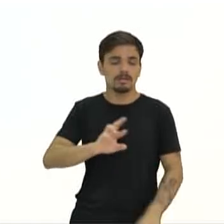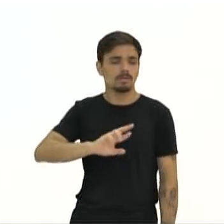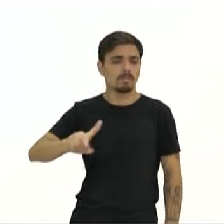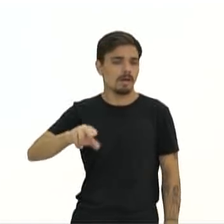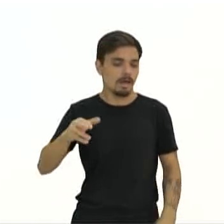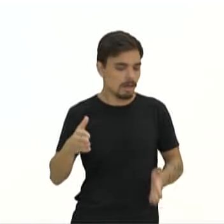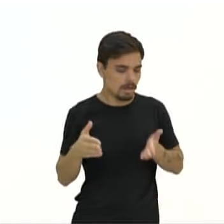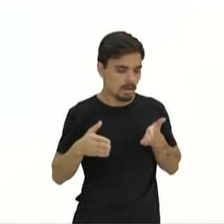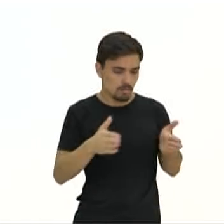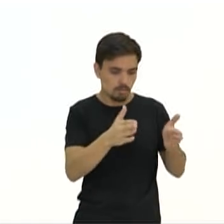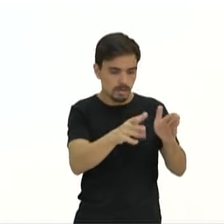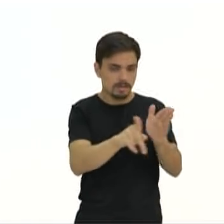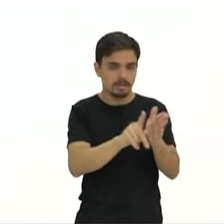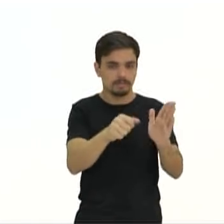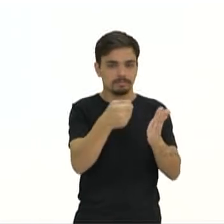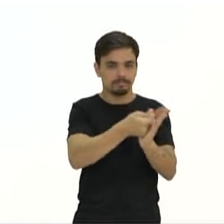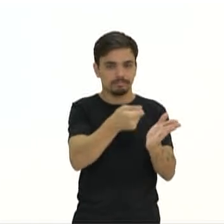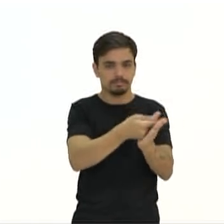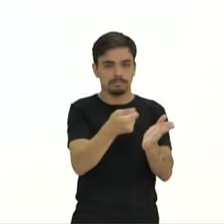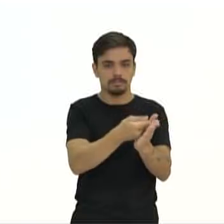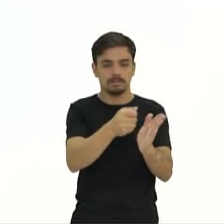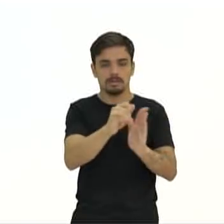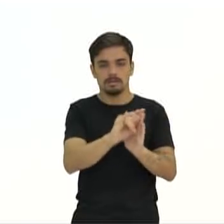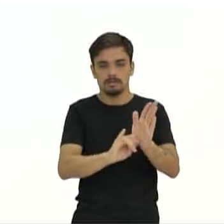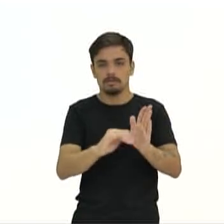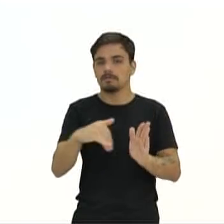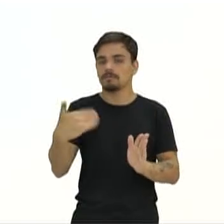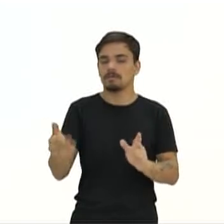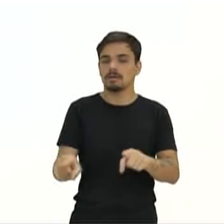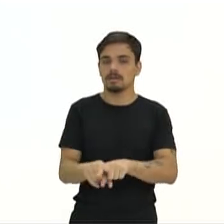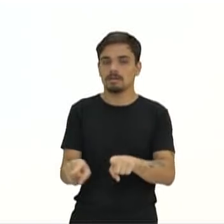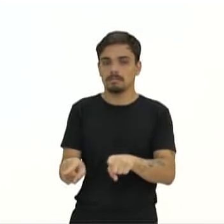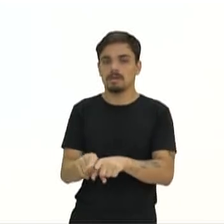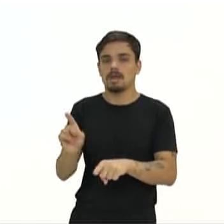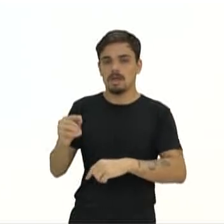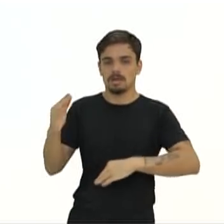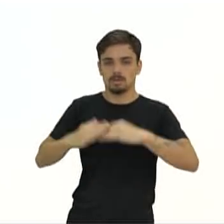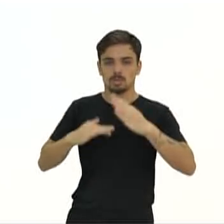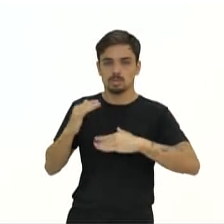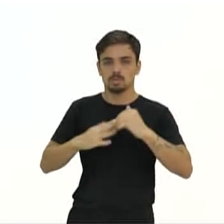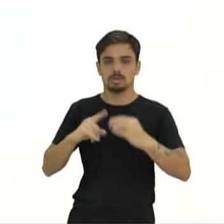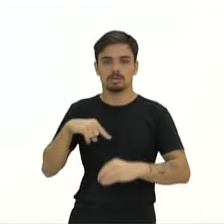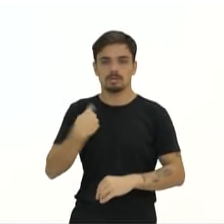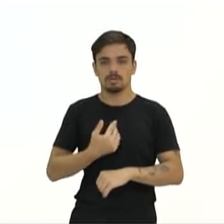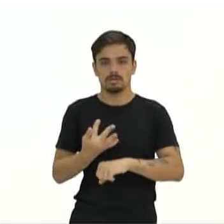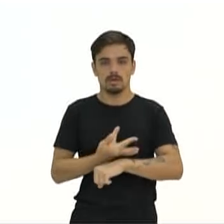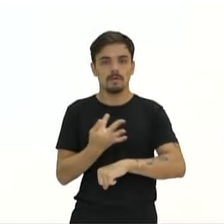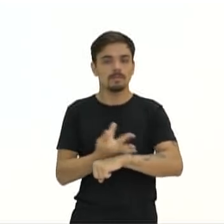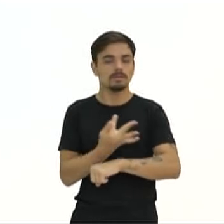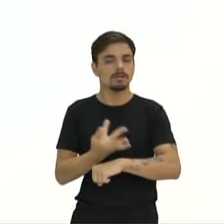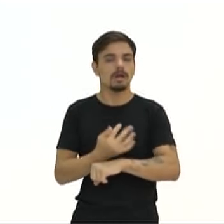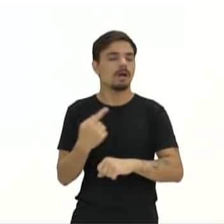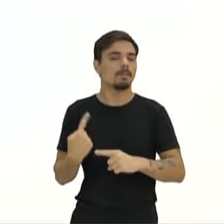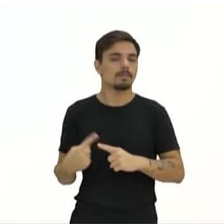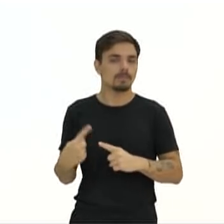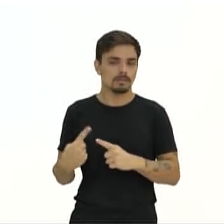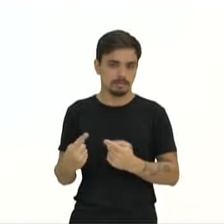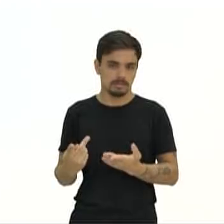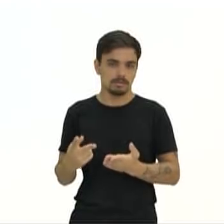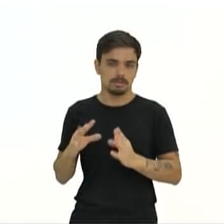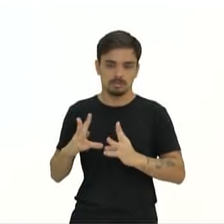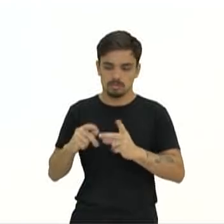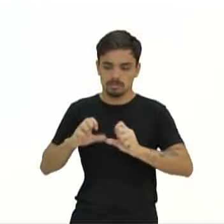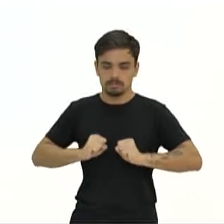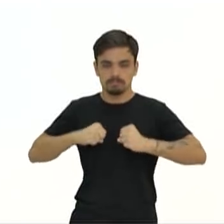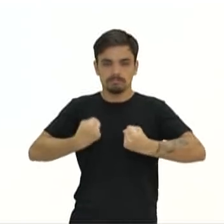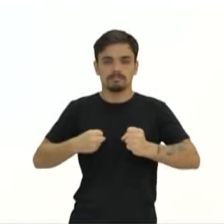de deveres impostos de fora, mas de construir a nossa existência, para a qual, com todo esse